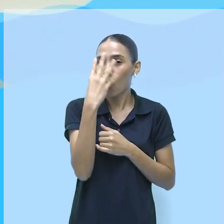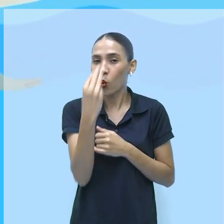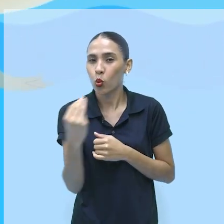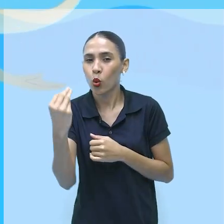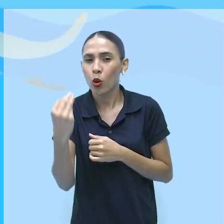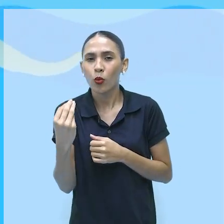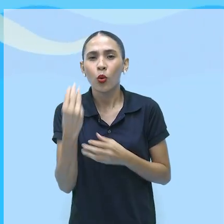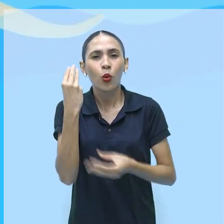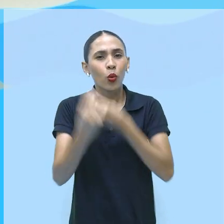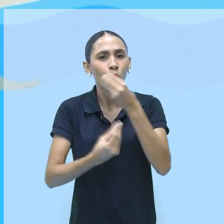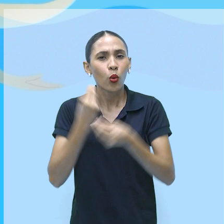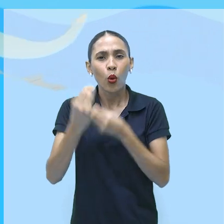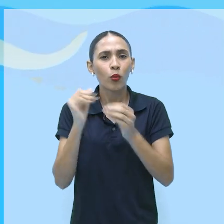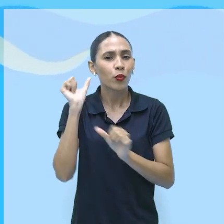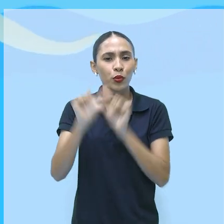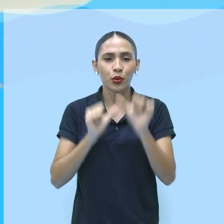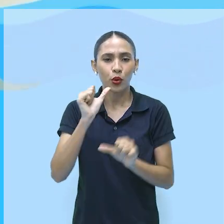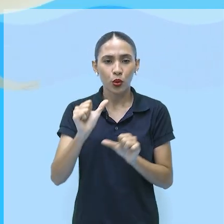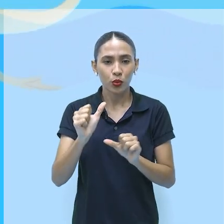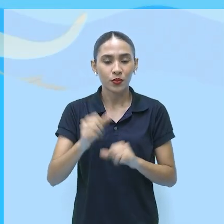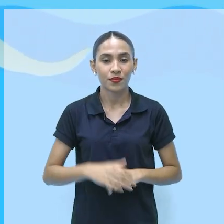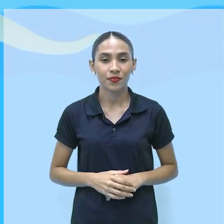ele se transformou no gigante dos mares?